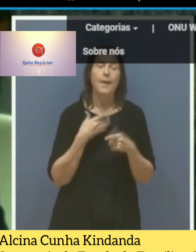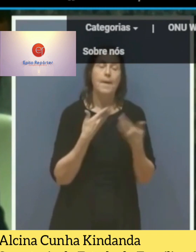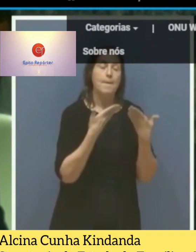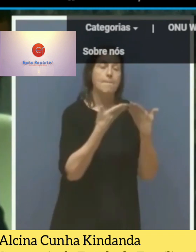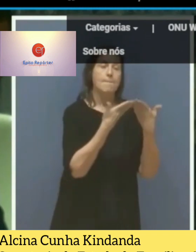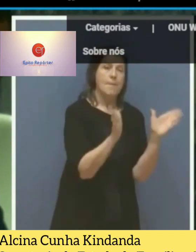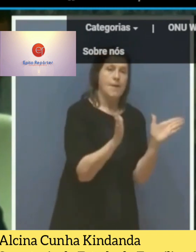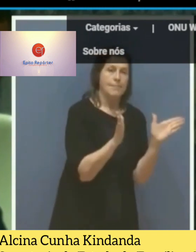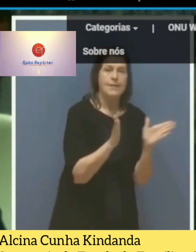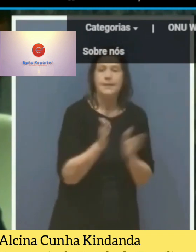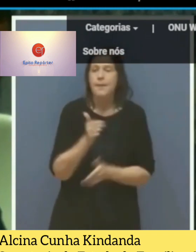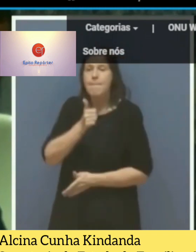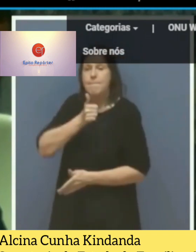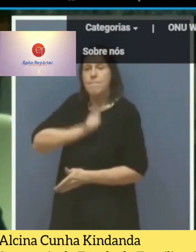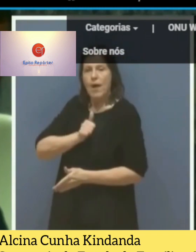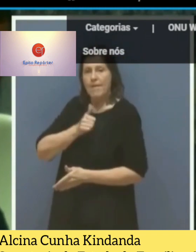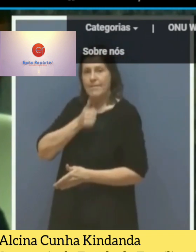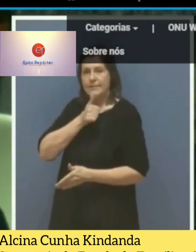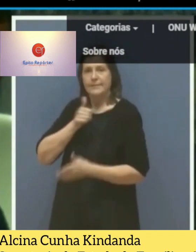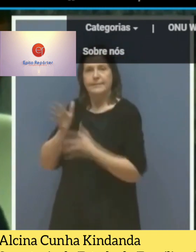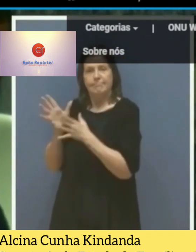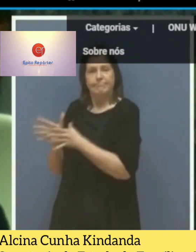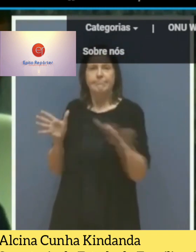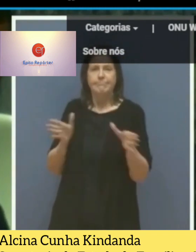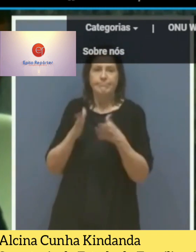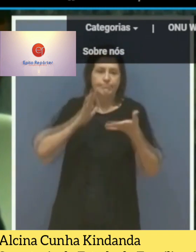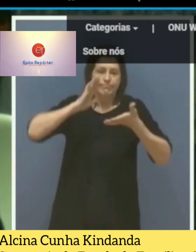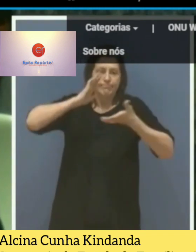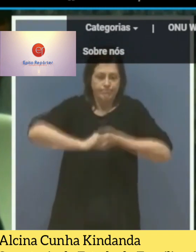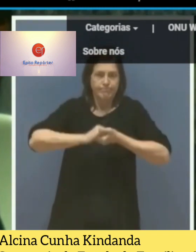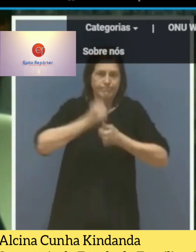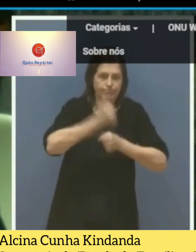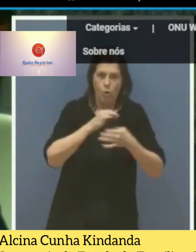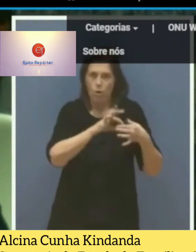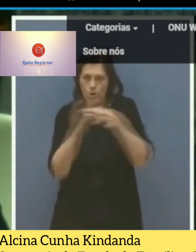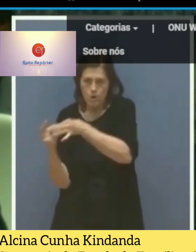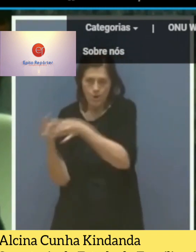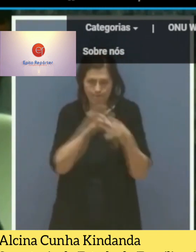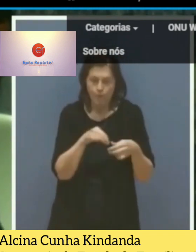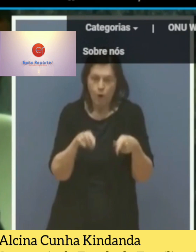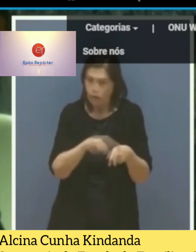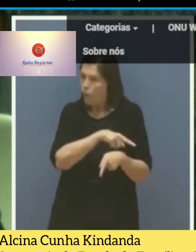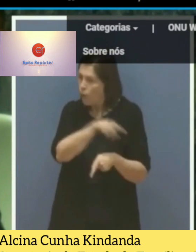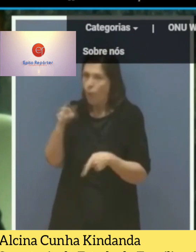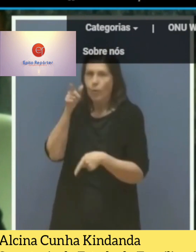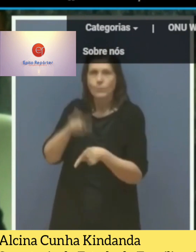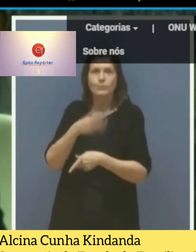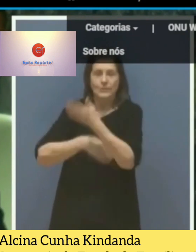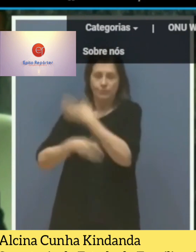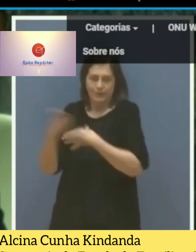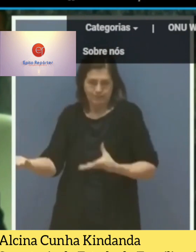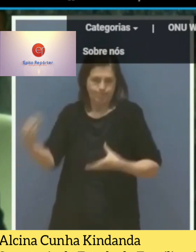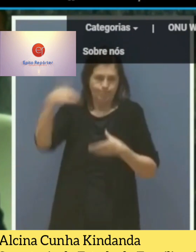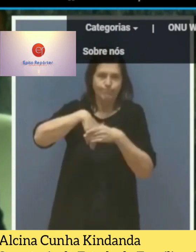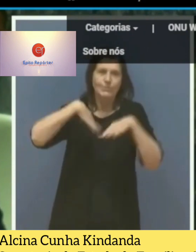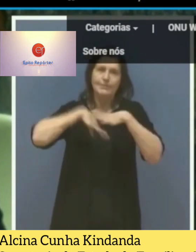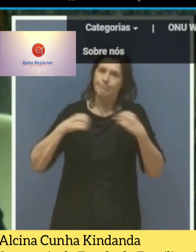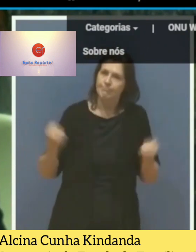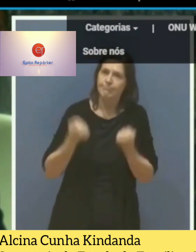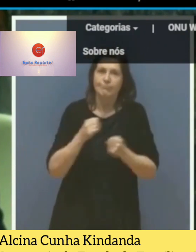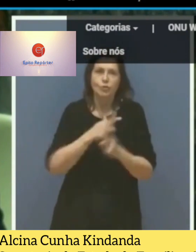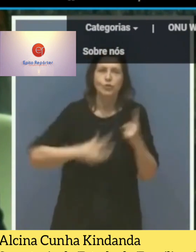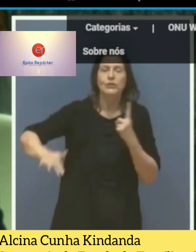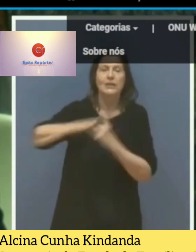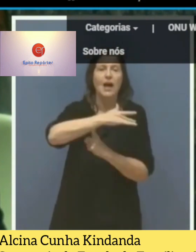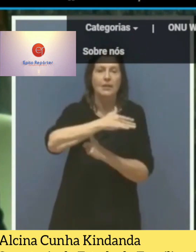soluções Integradas e participação ativa da sociedade civil com partícula destaque para as suas com deficiência no sentido